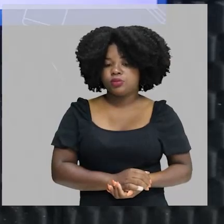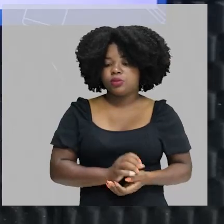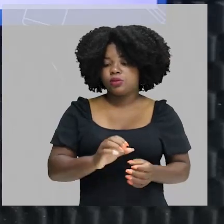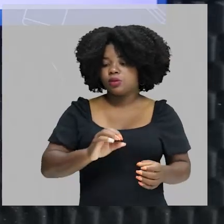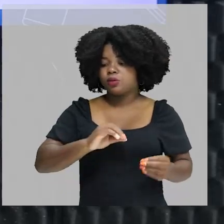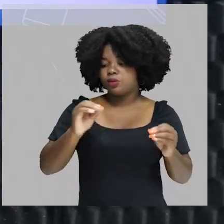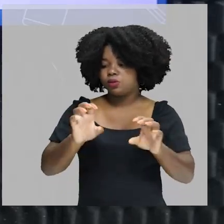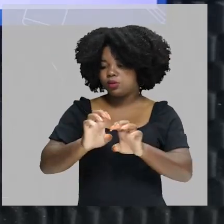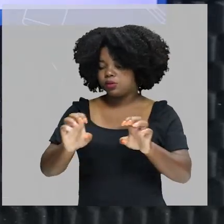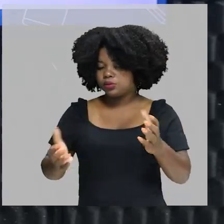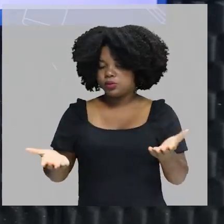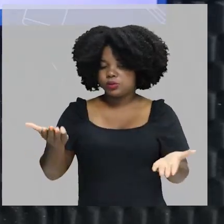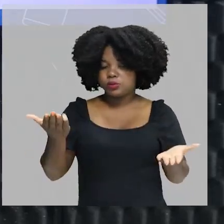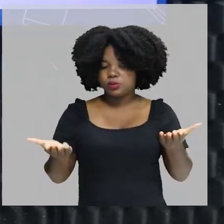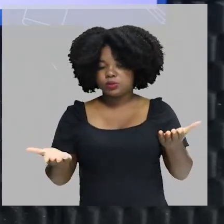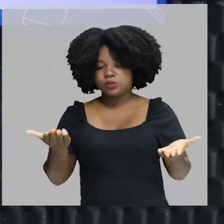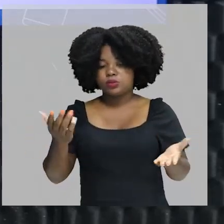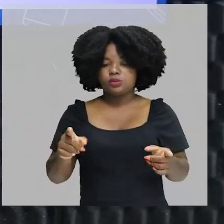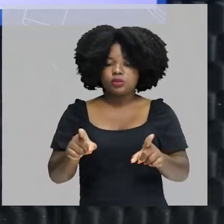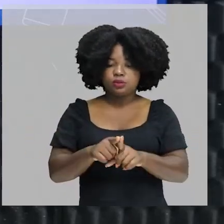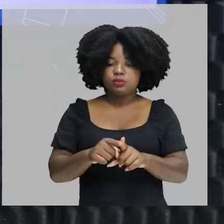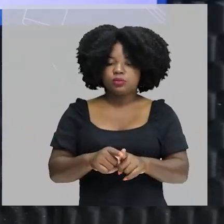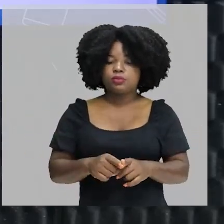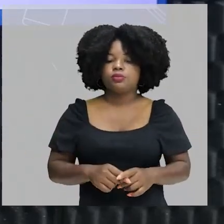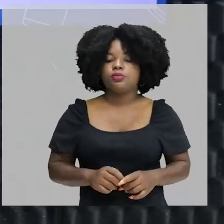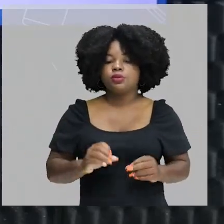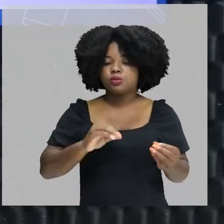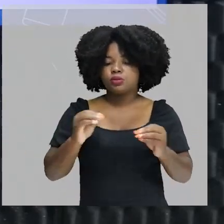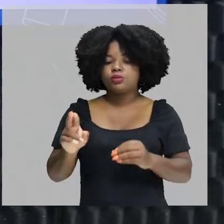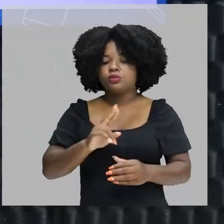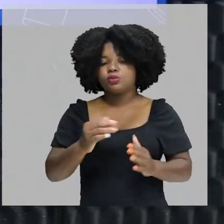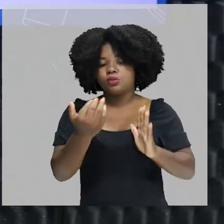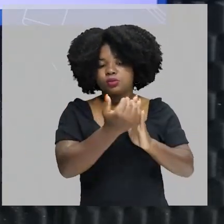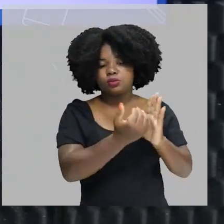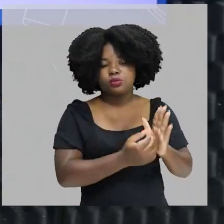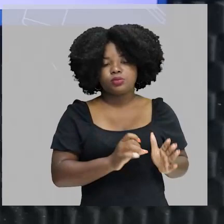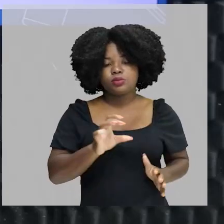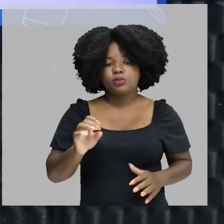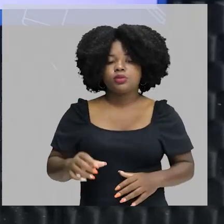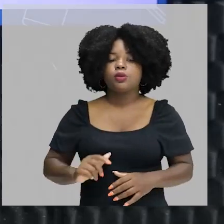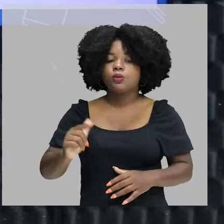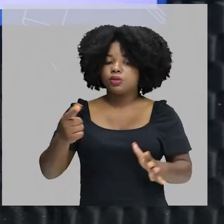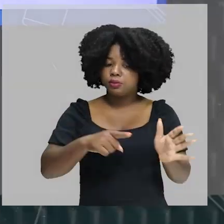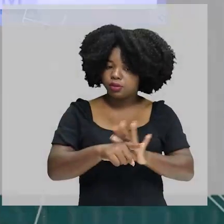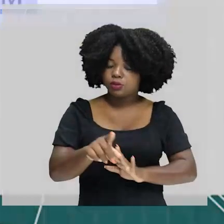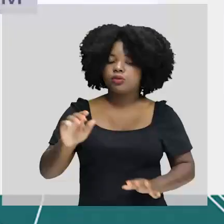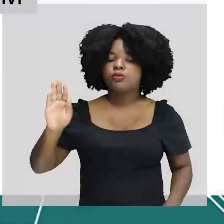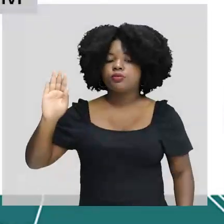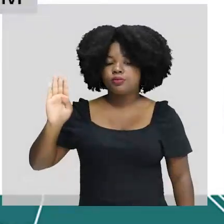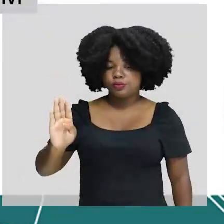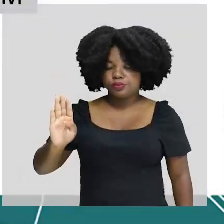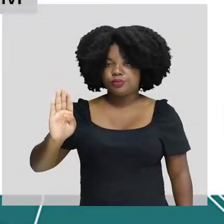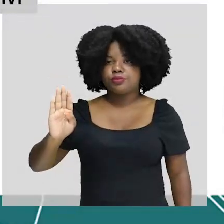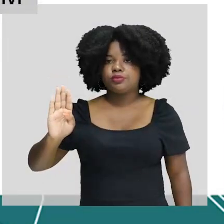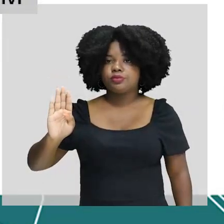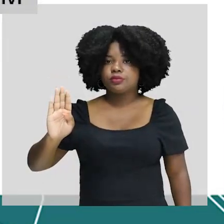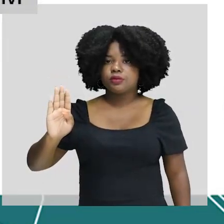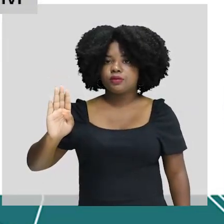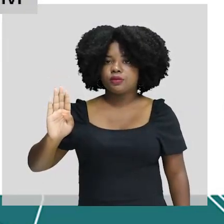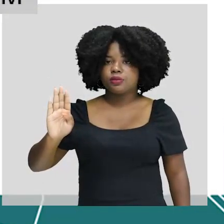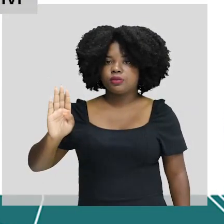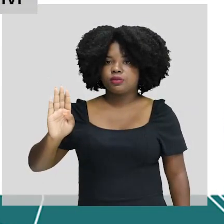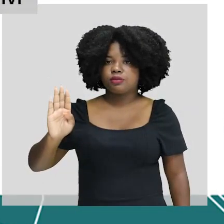e escrevemos os nomes dos produtos. Tem mais outra pergunta. Sabendo-se que as